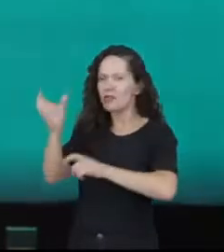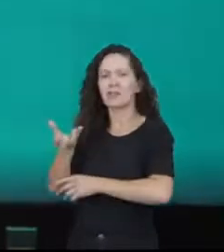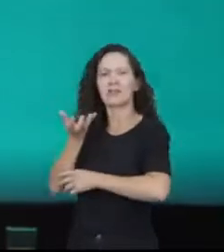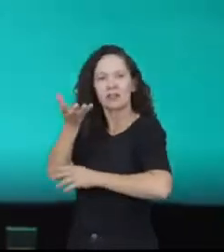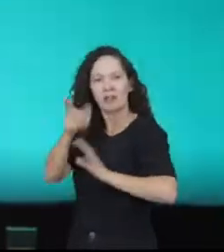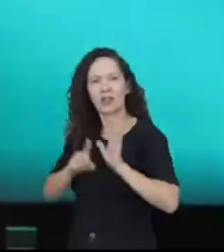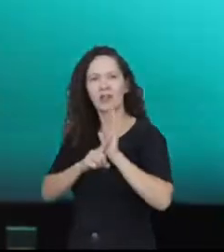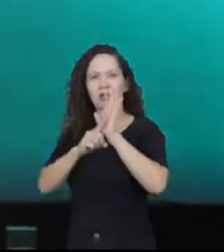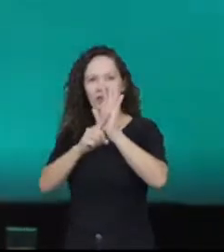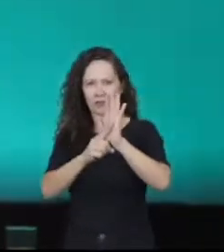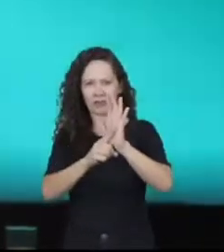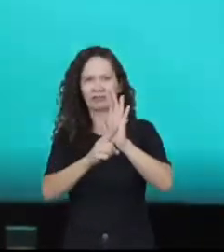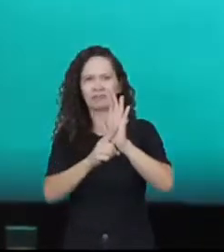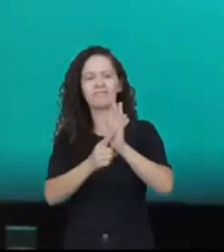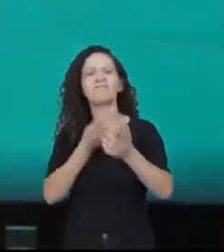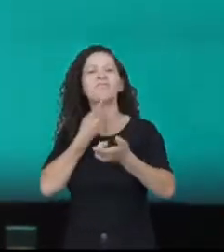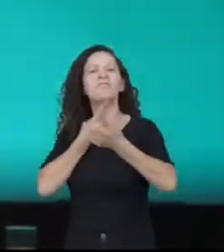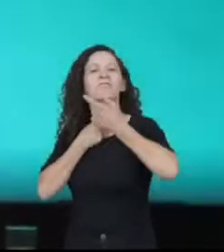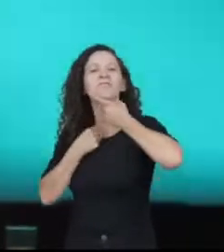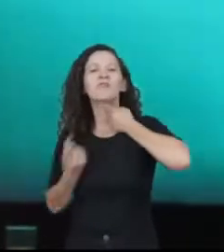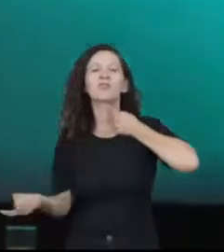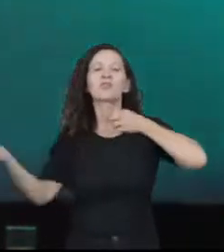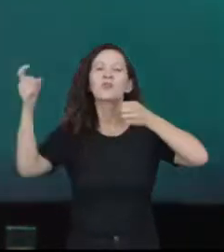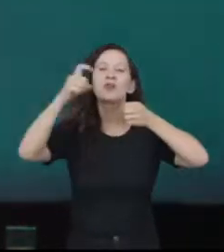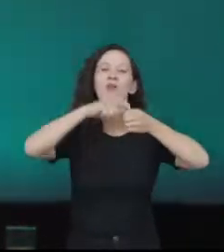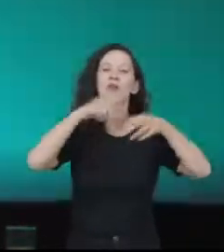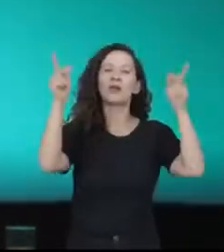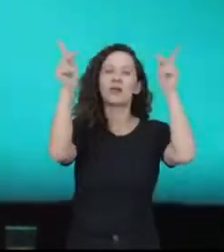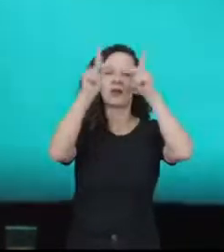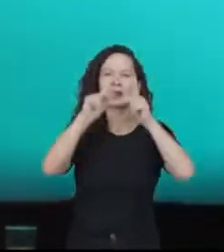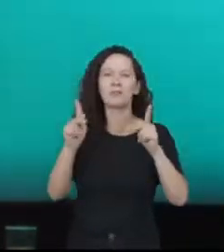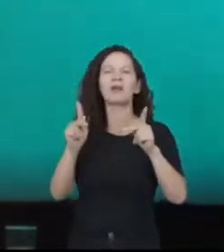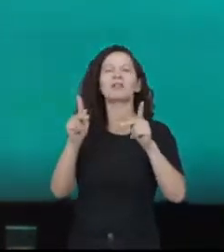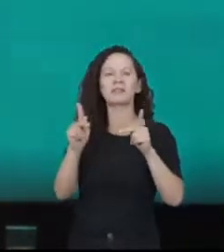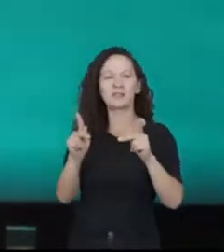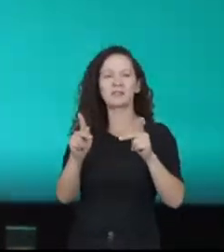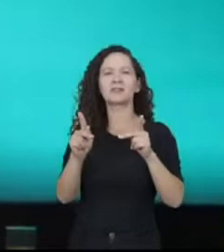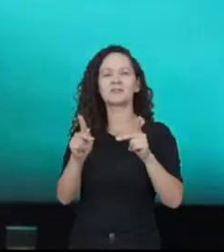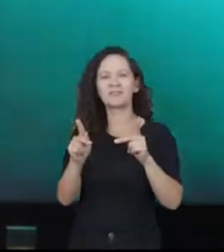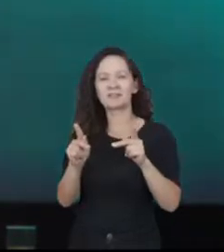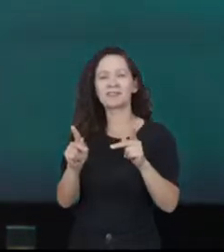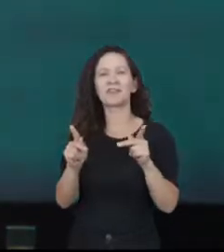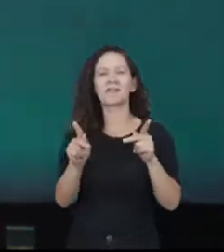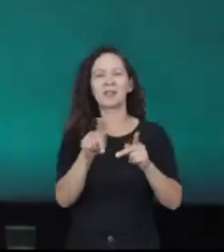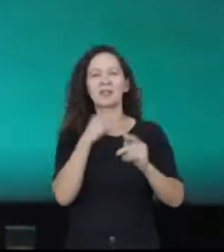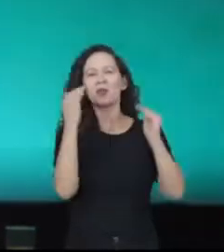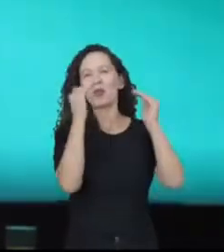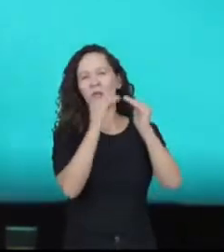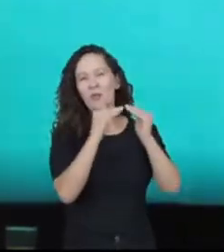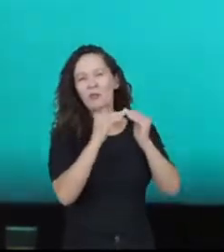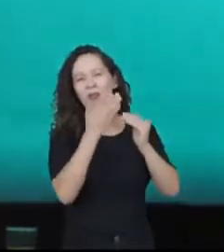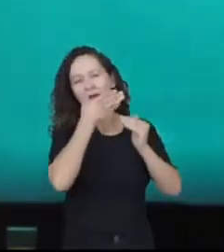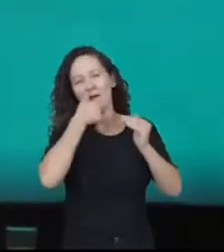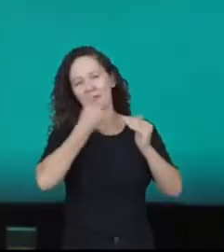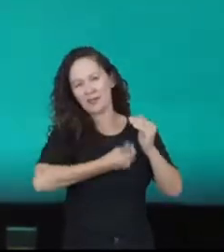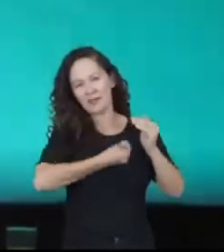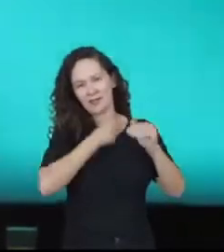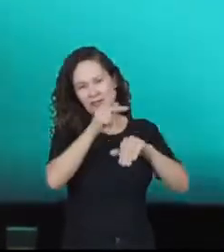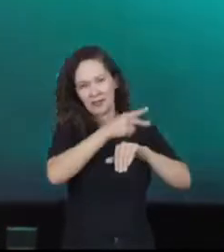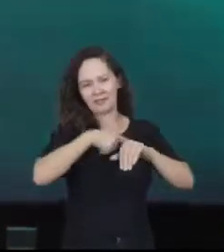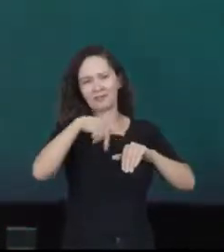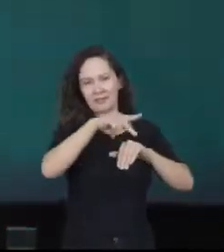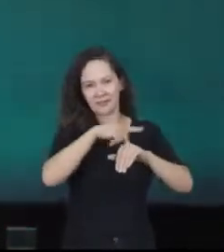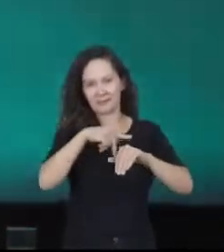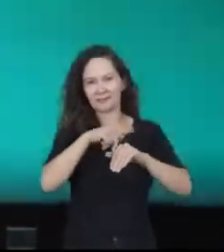desejam de volta a paz e a concórdia ao nosso país. Esse é o sentido da nossa